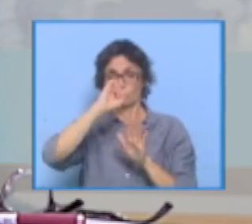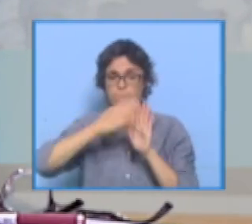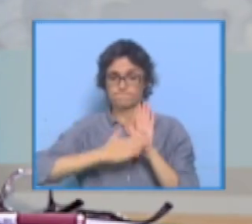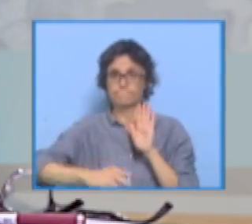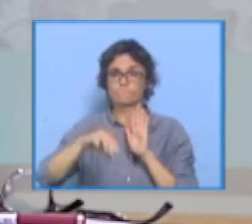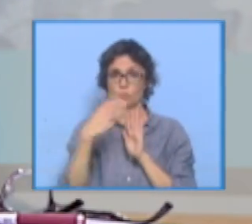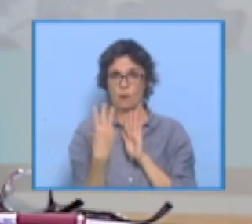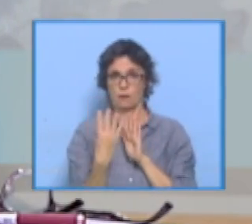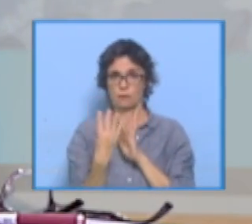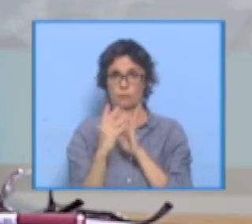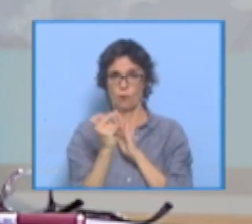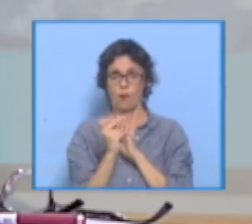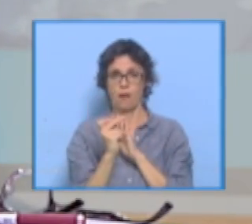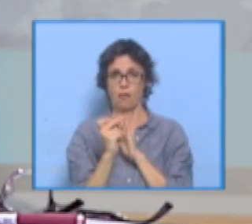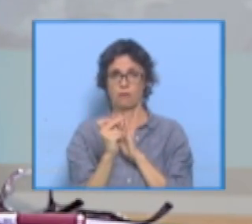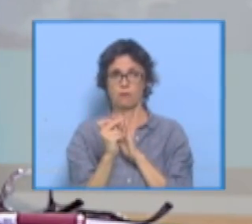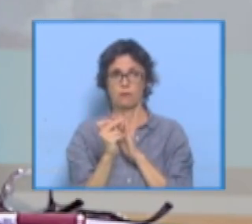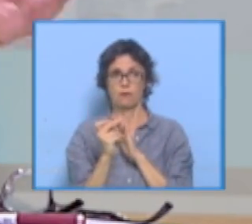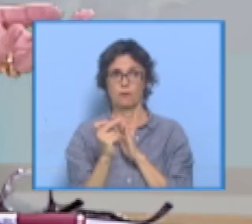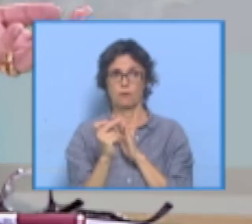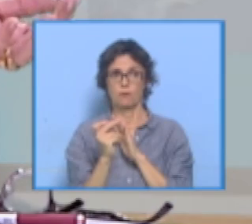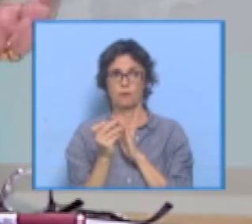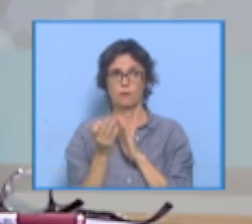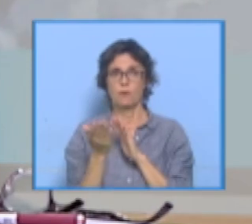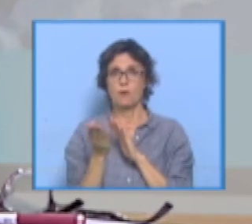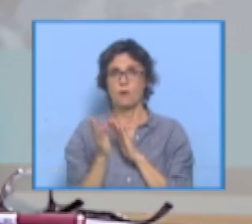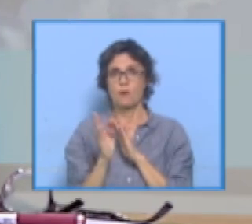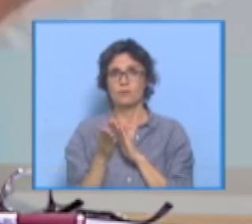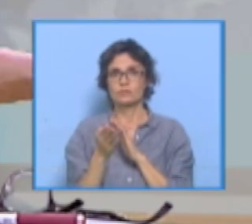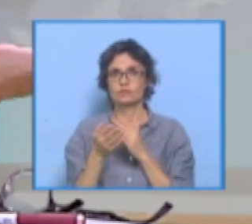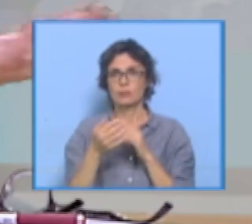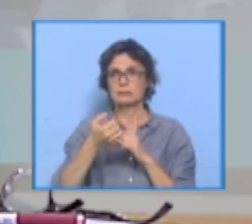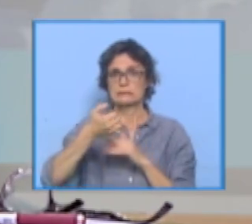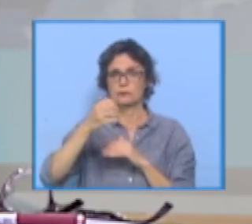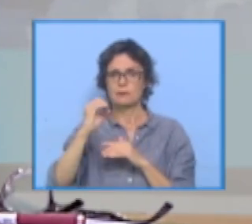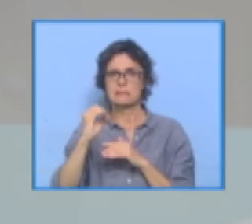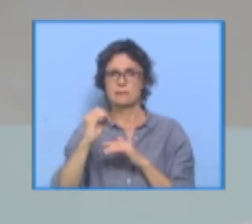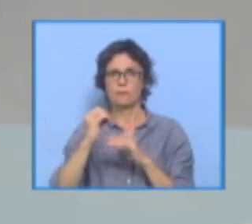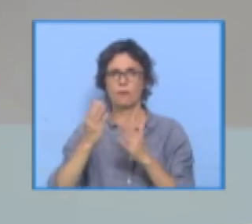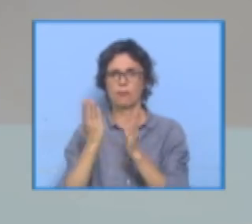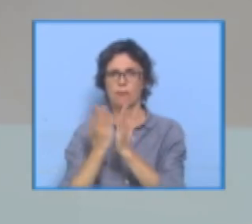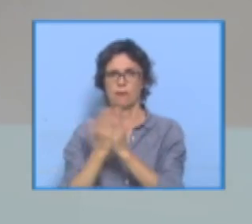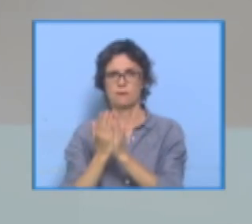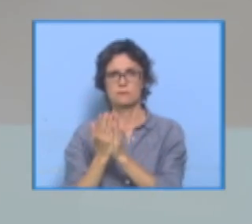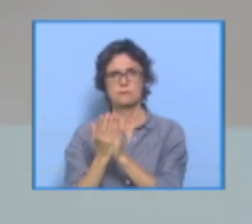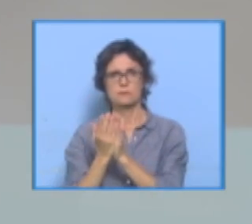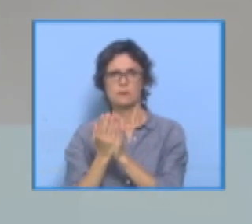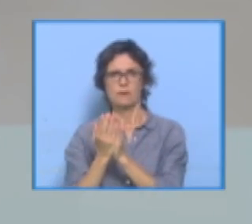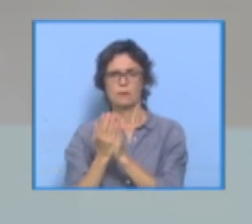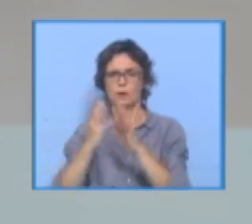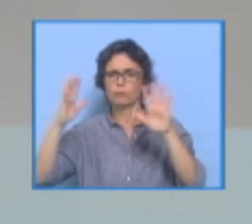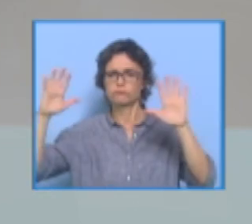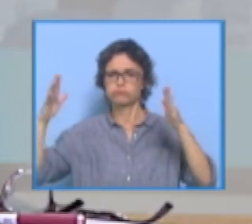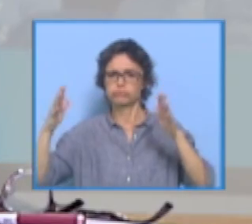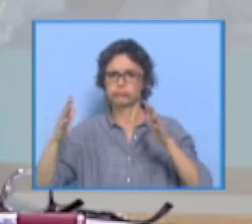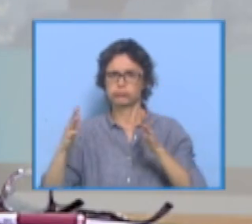anos, passaram para 1/3, já vão em 50 colégios em todo o país. A redução é progressiva, de facto, não é? Não, é progressiva e brutal, não